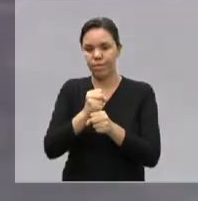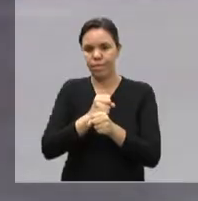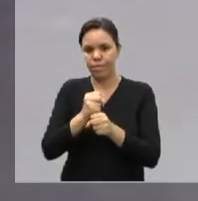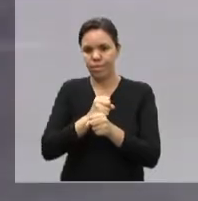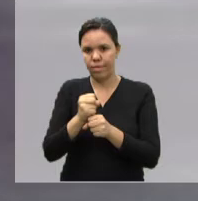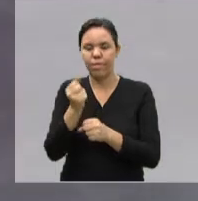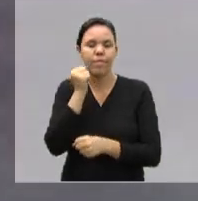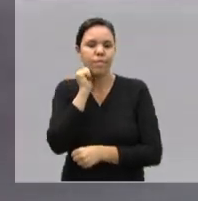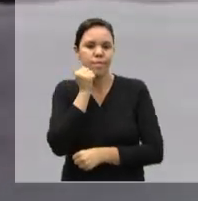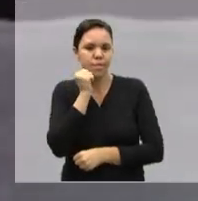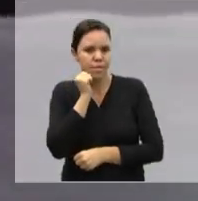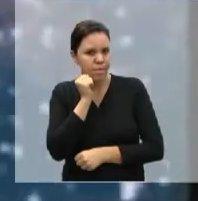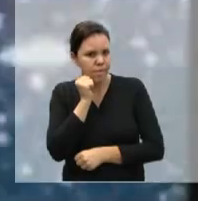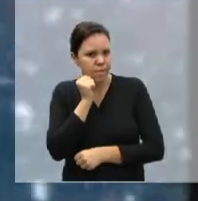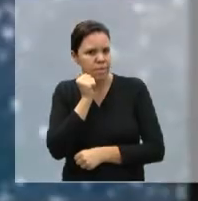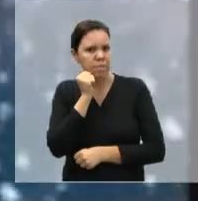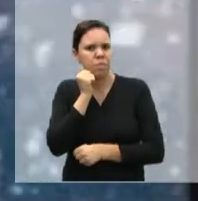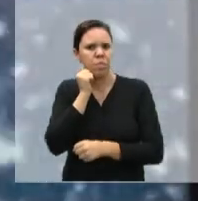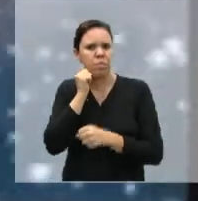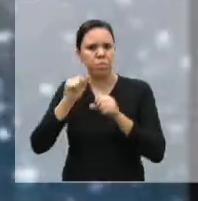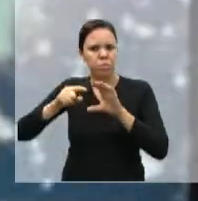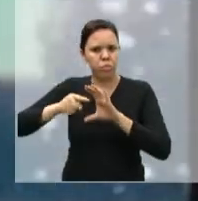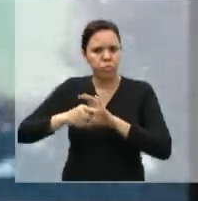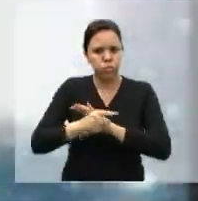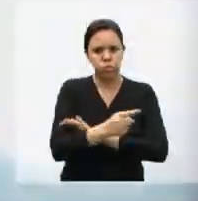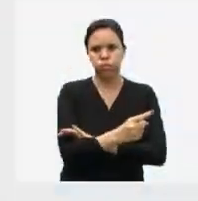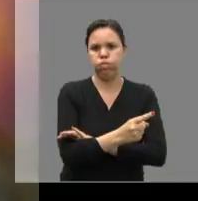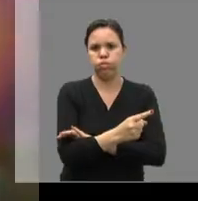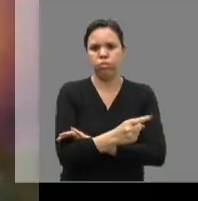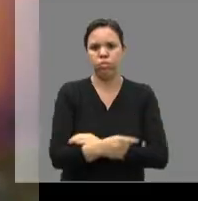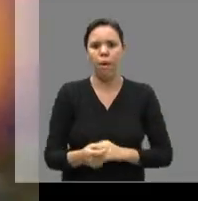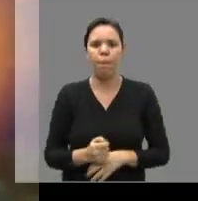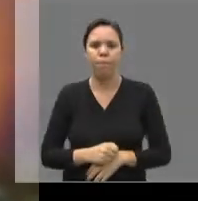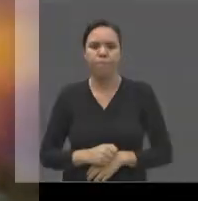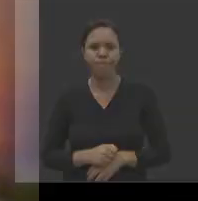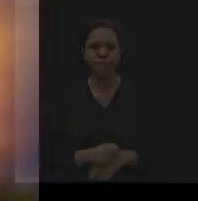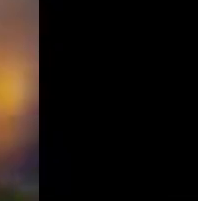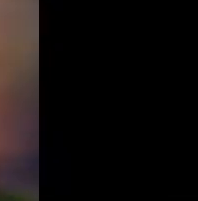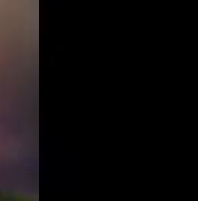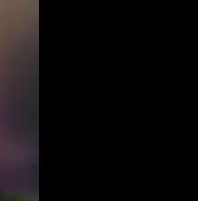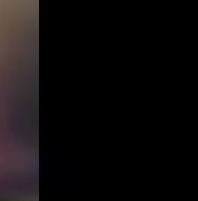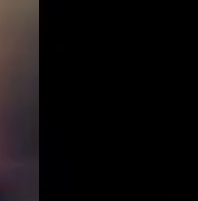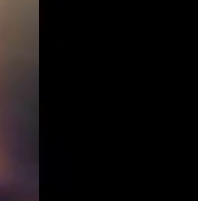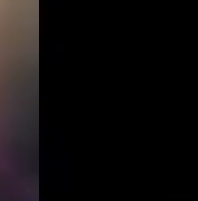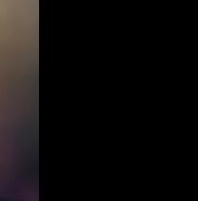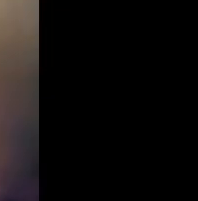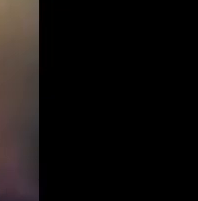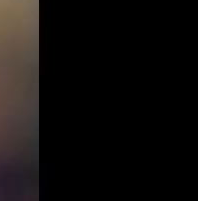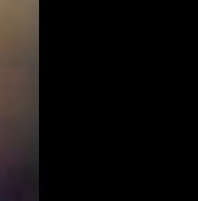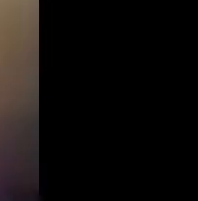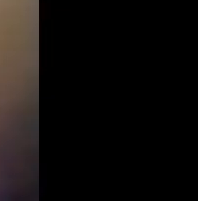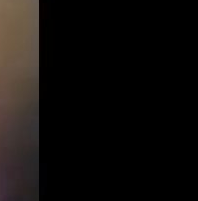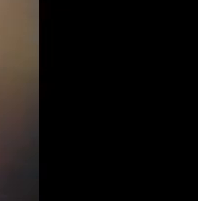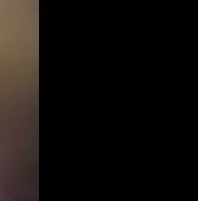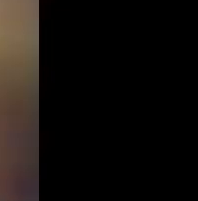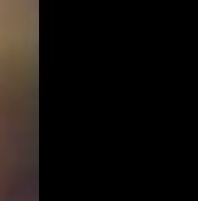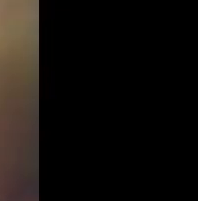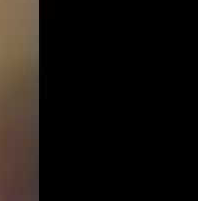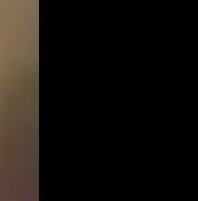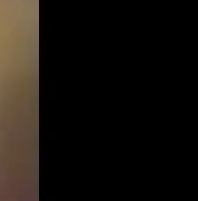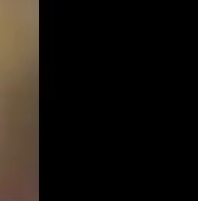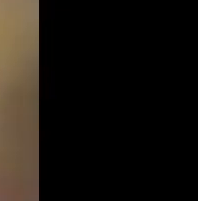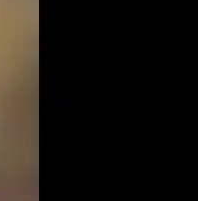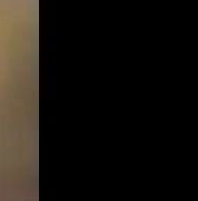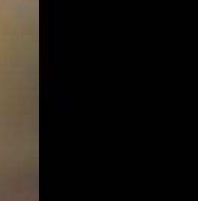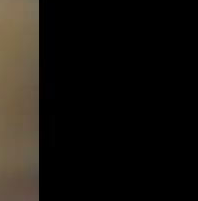ciência chegava mais longe. 5, 4, 3, 2, 1, 0.